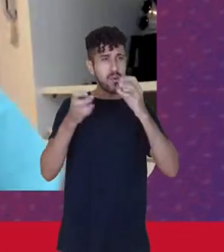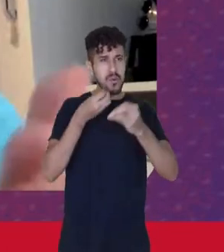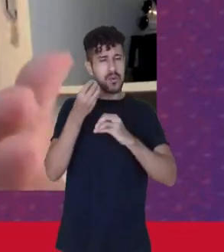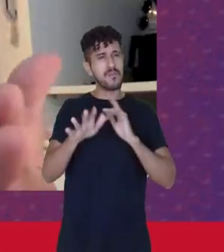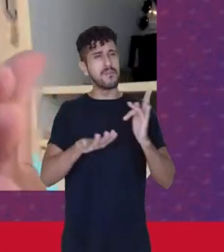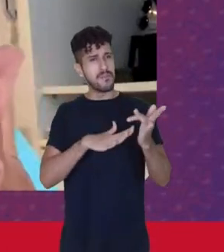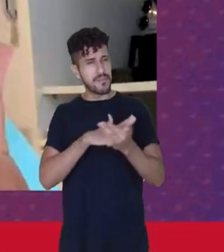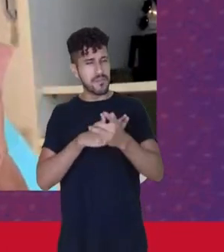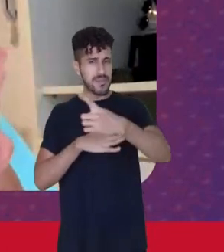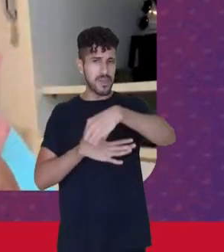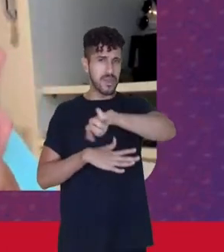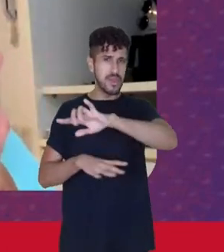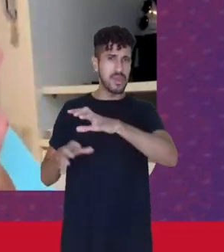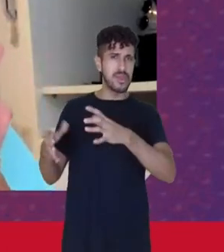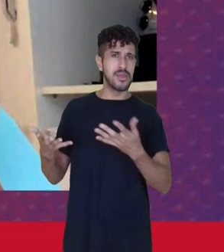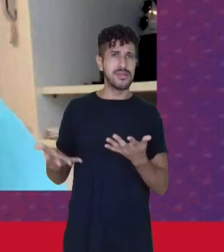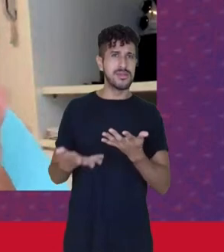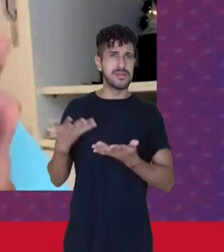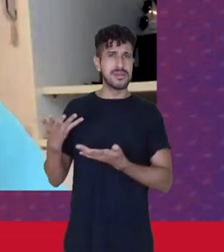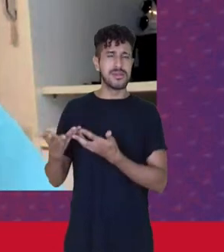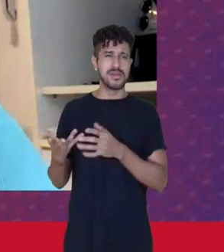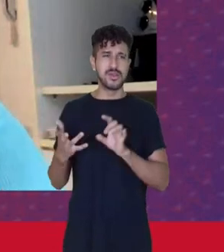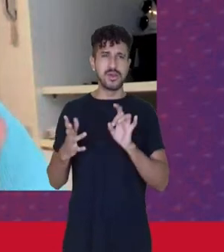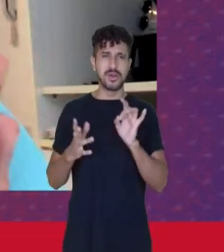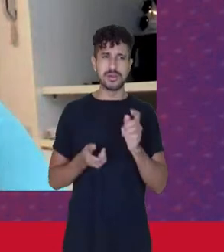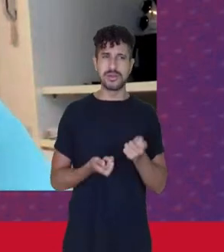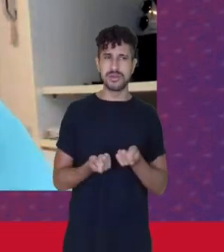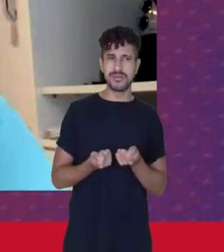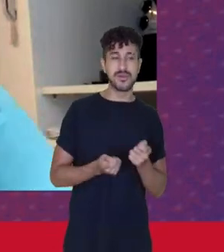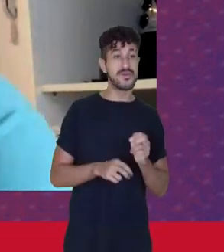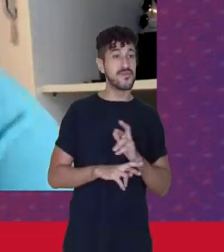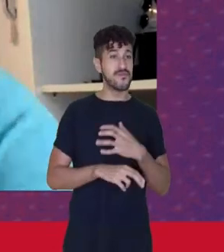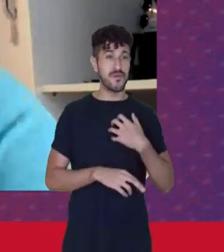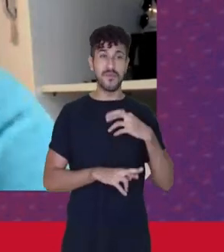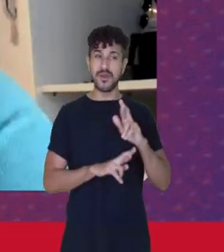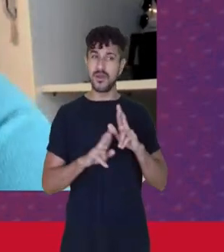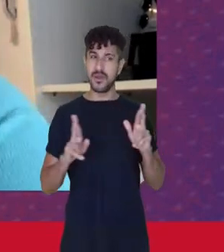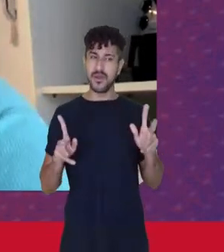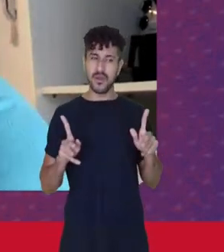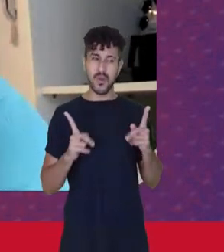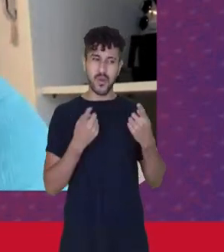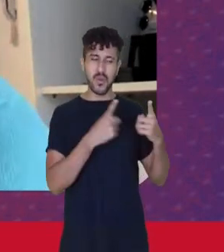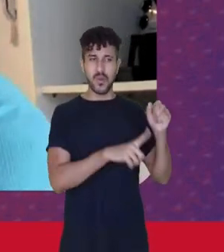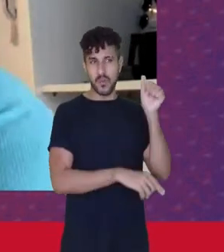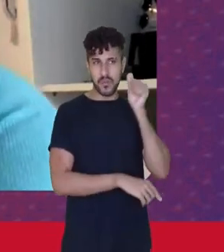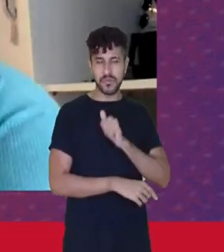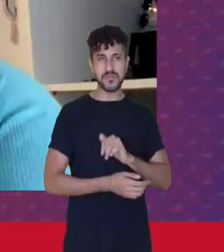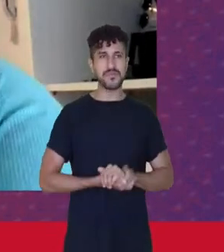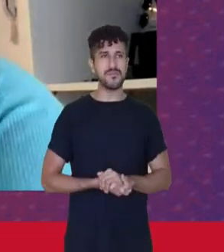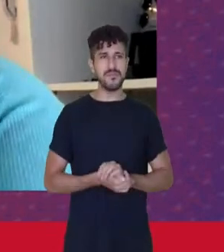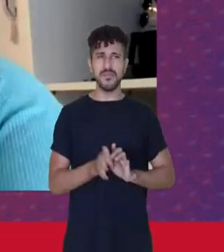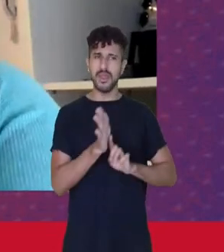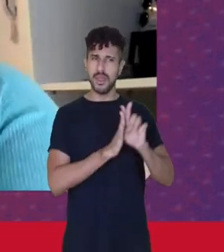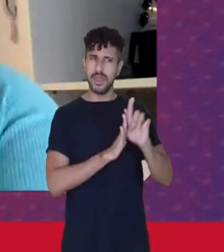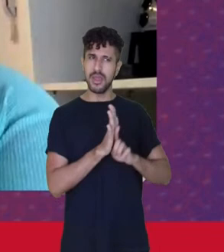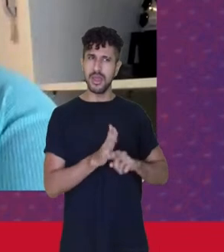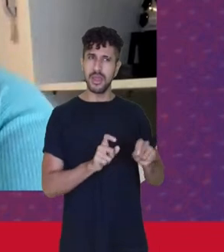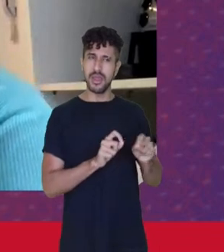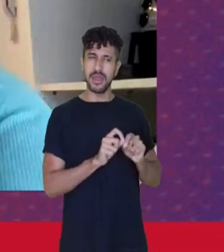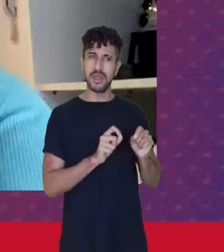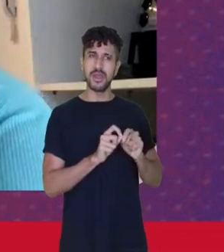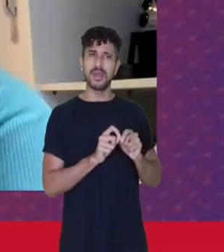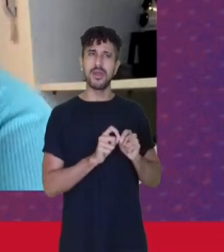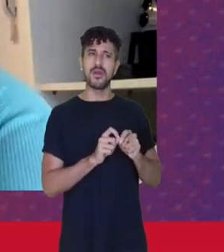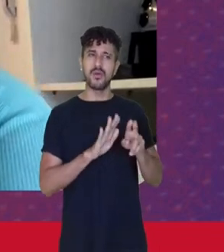social ela se rege, né, diferenciadamente para as mulheres. A pesquisa feita pela